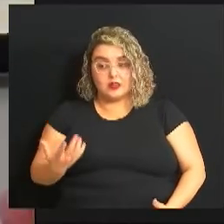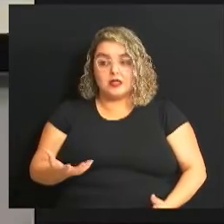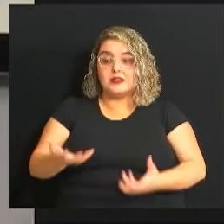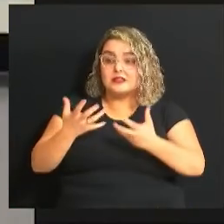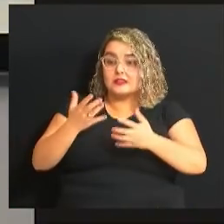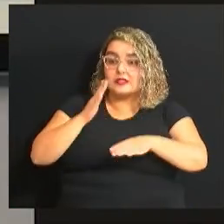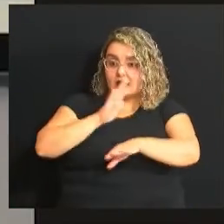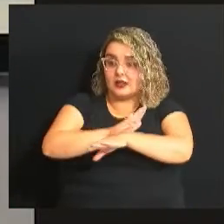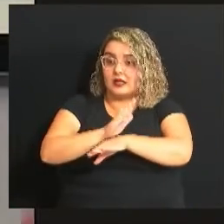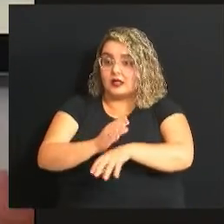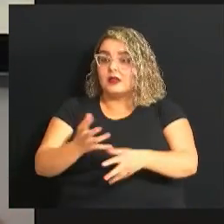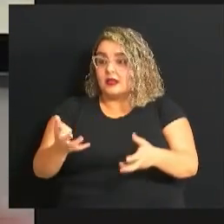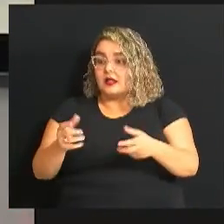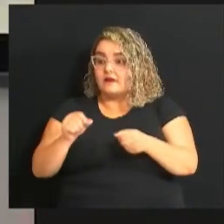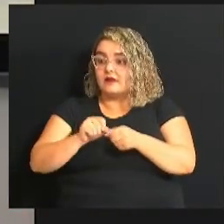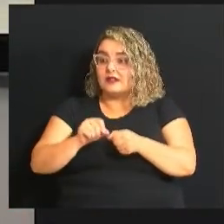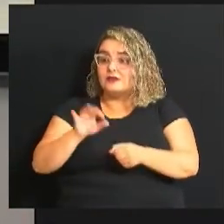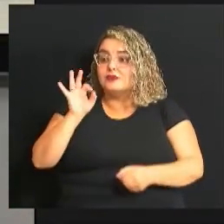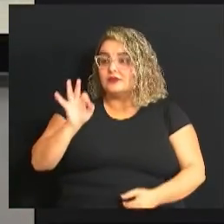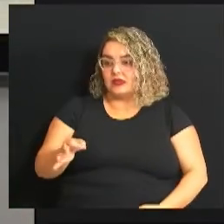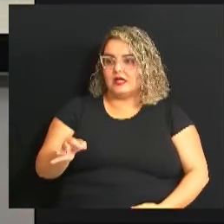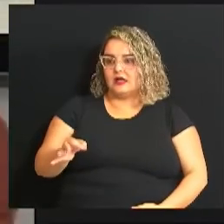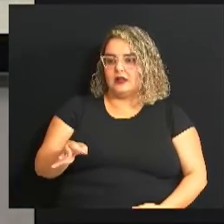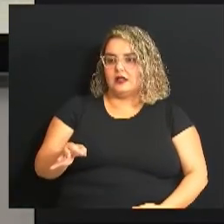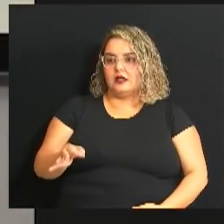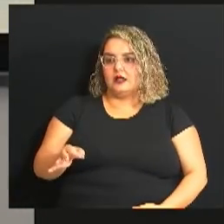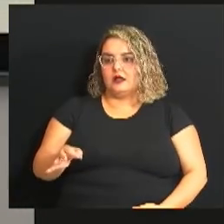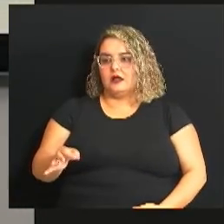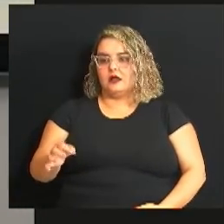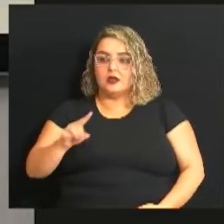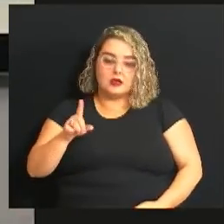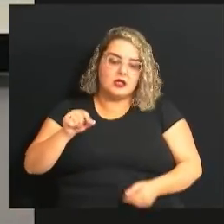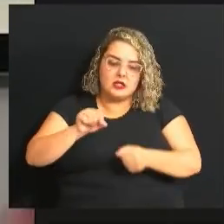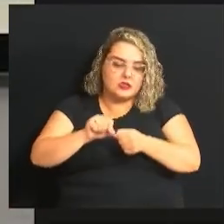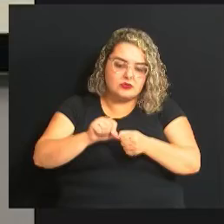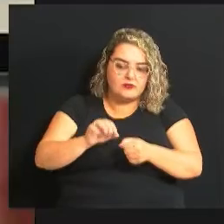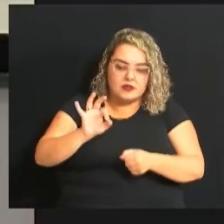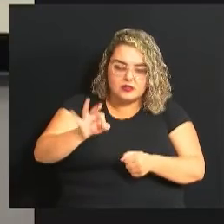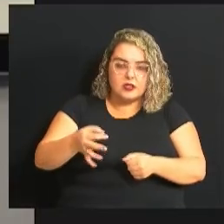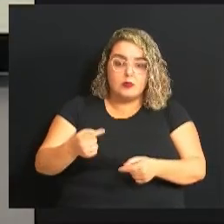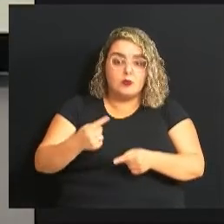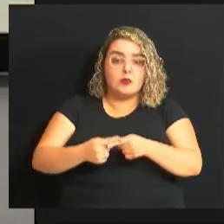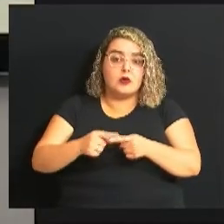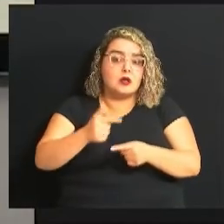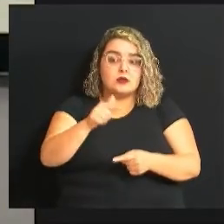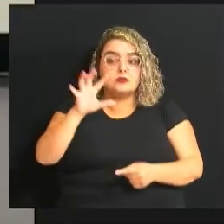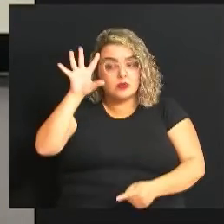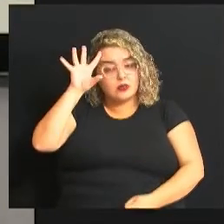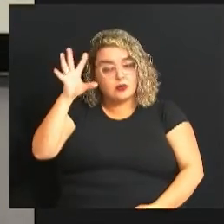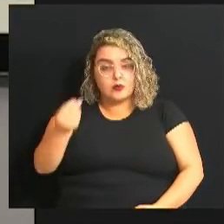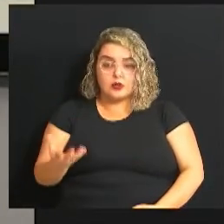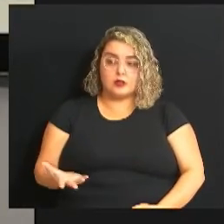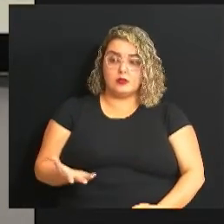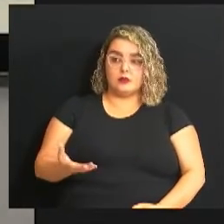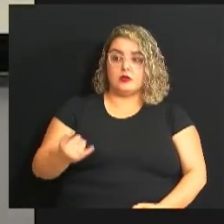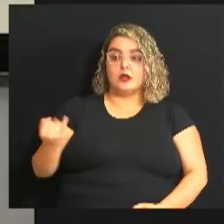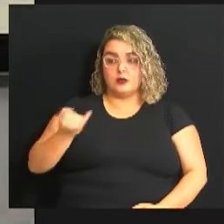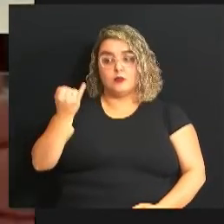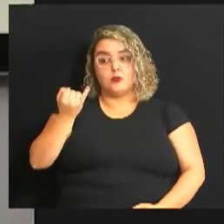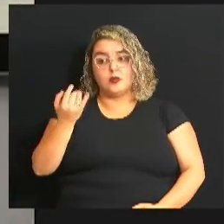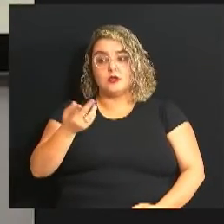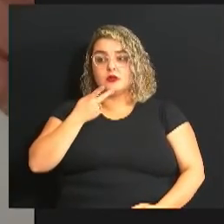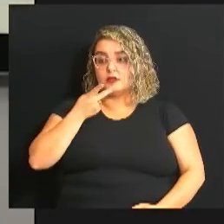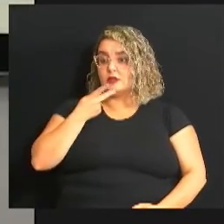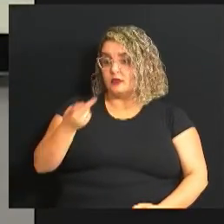querem fazer o certo. Eles não fazem o certo porque eles não têm conhecimento para fazer isso, né? E muitos deles, é muito interessante ver isso, porque muitos deles